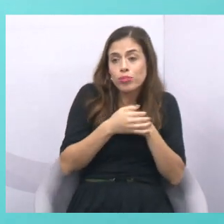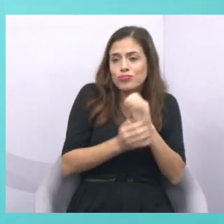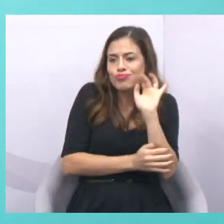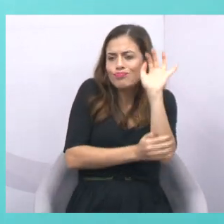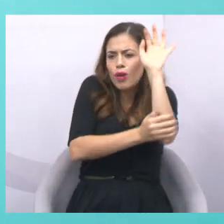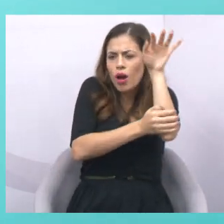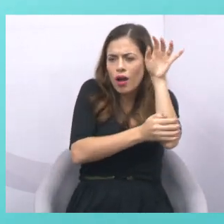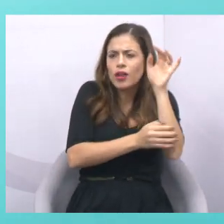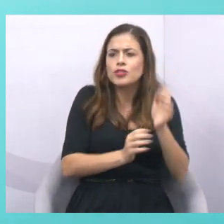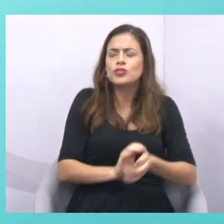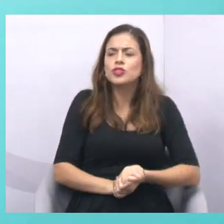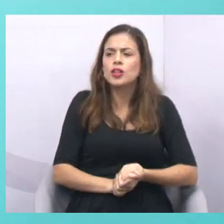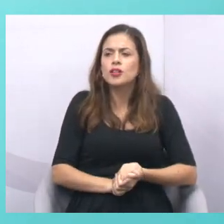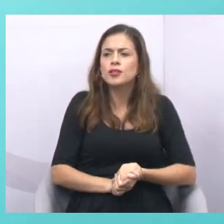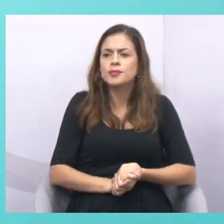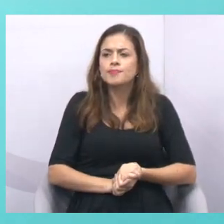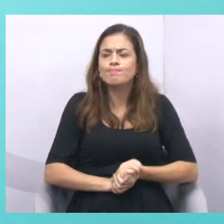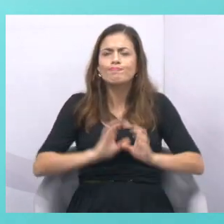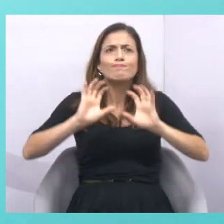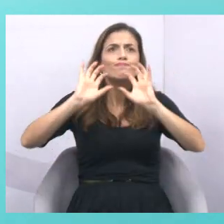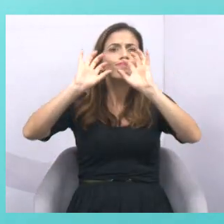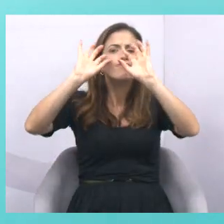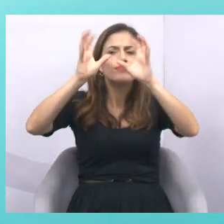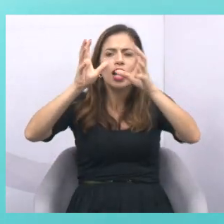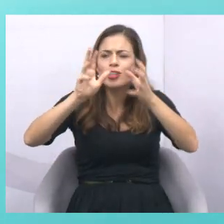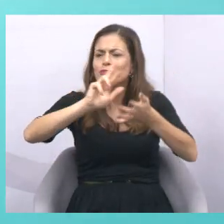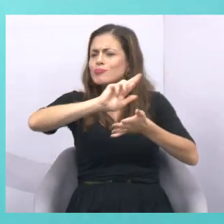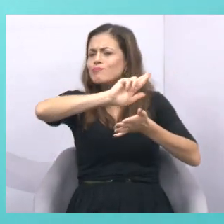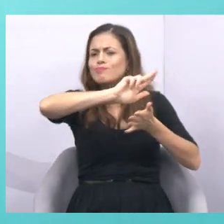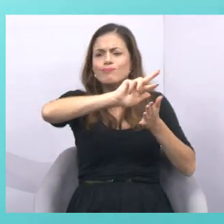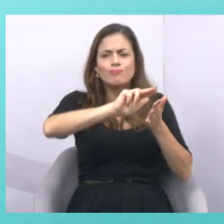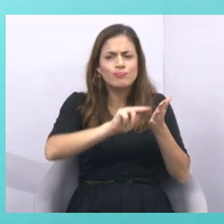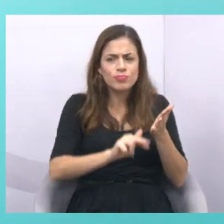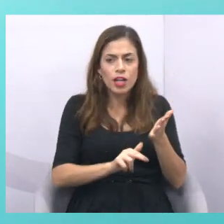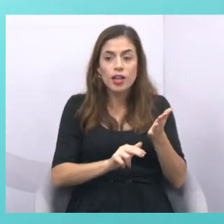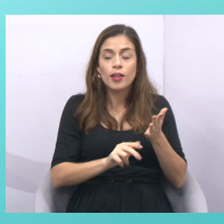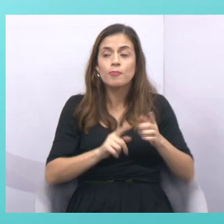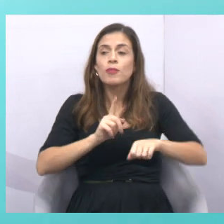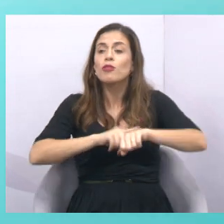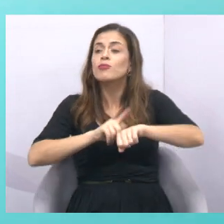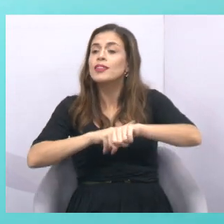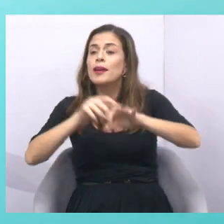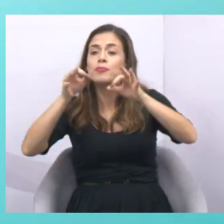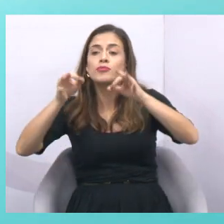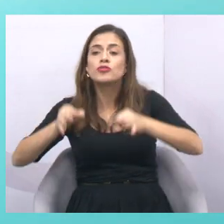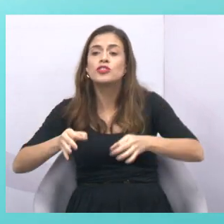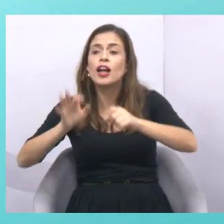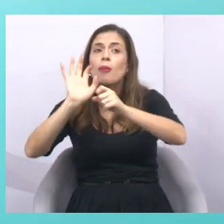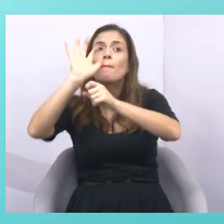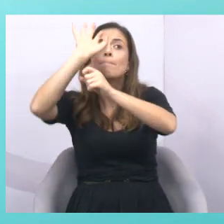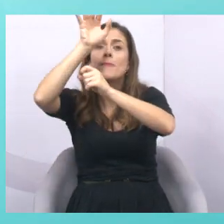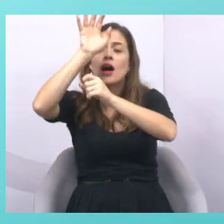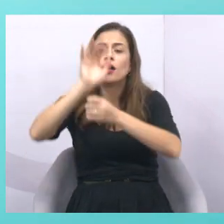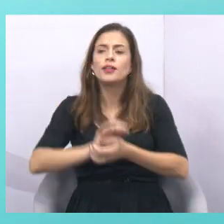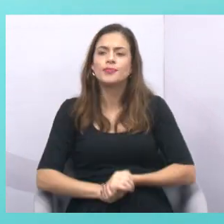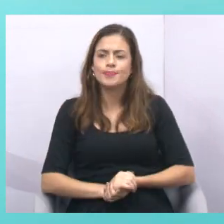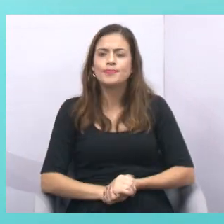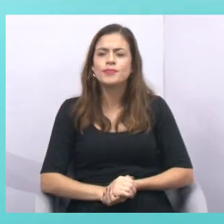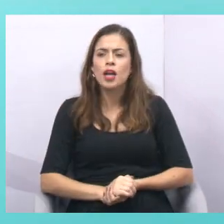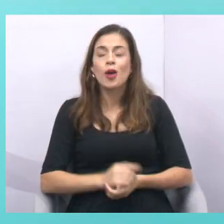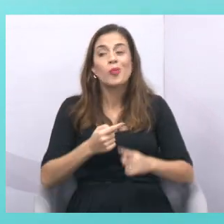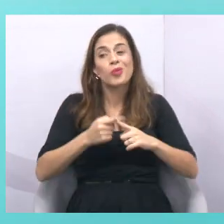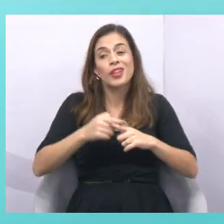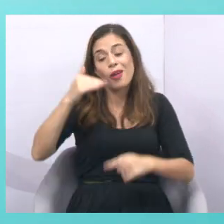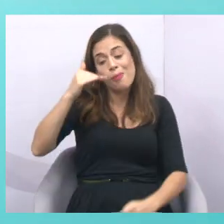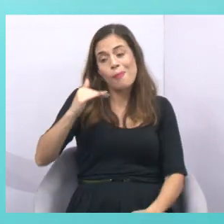bandeja, arremesso, fazer a bandeja num tempo só, porque eu sempre não fui muito alto, né? Sempre fui baixo. Então,